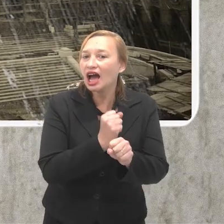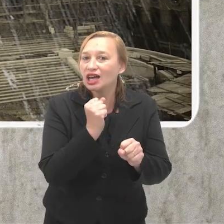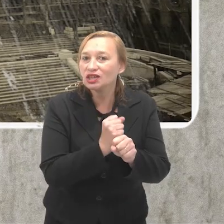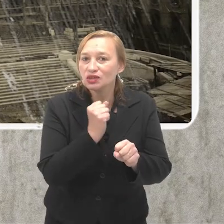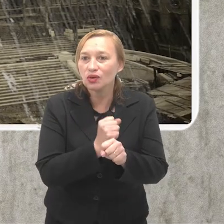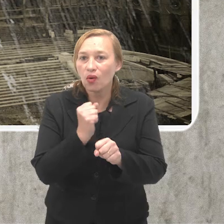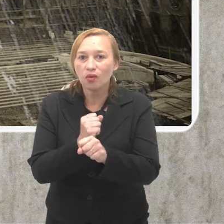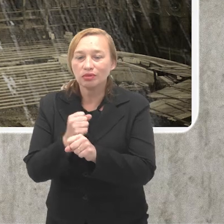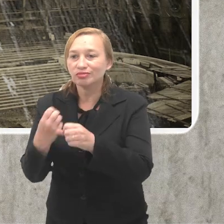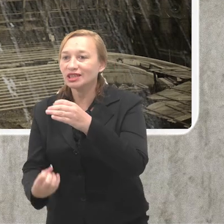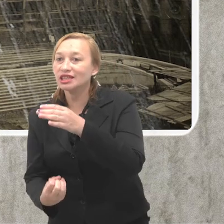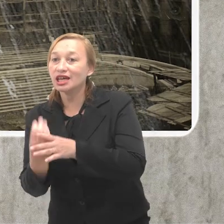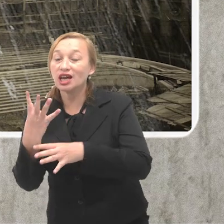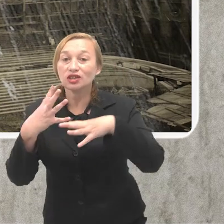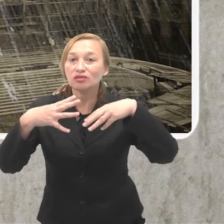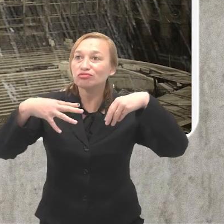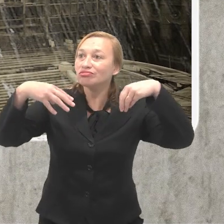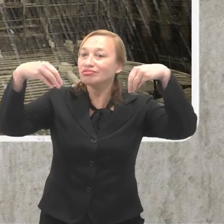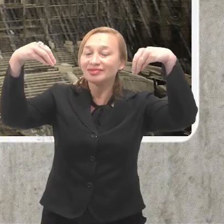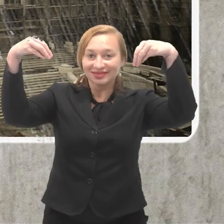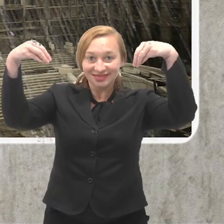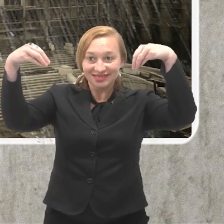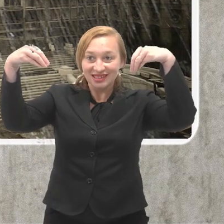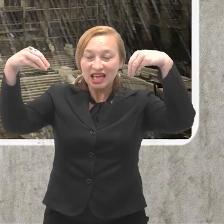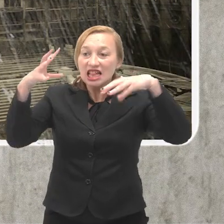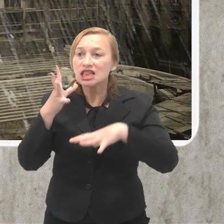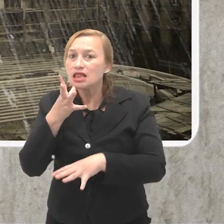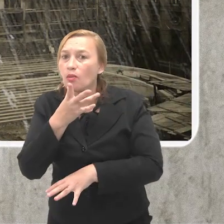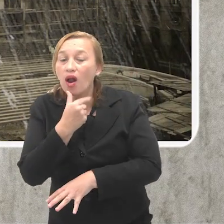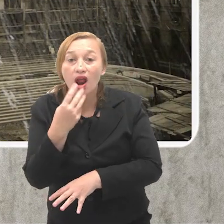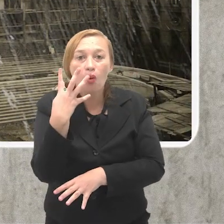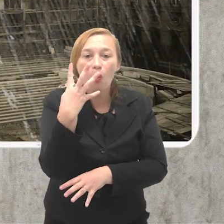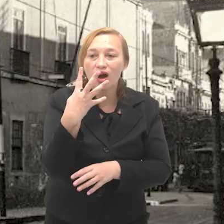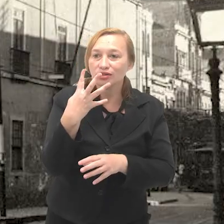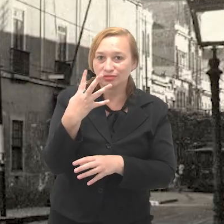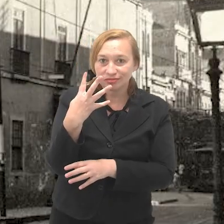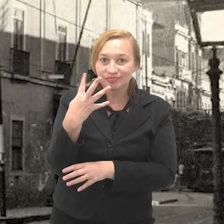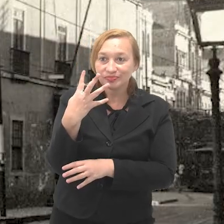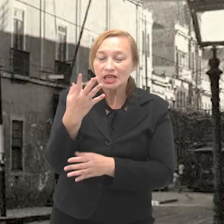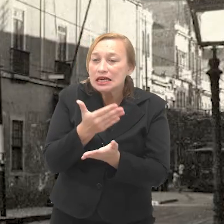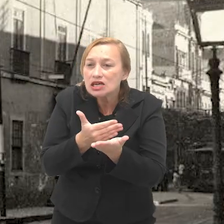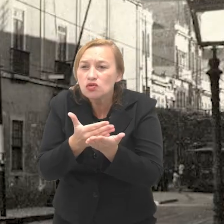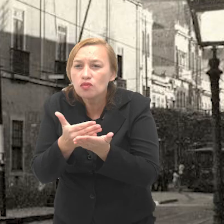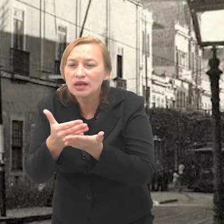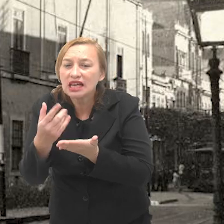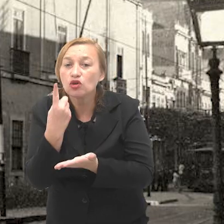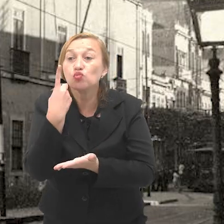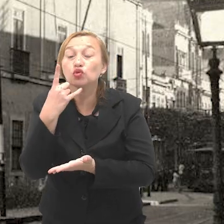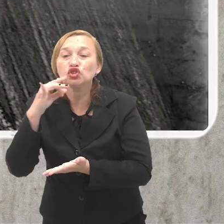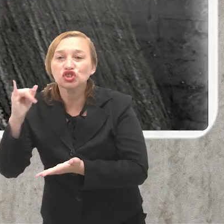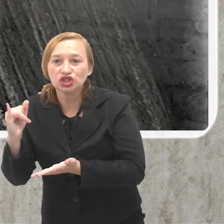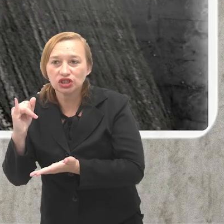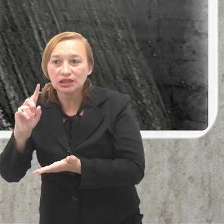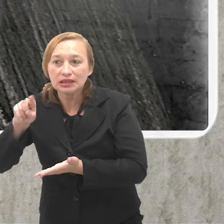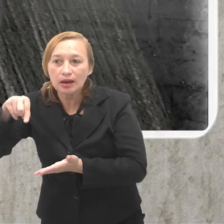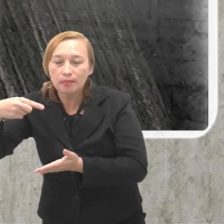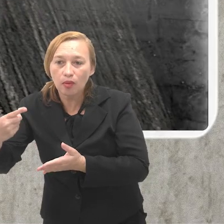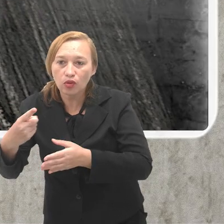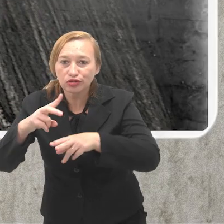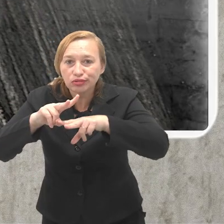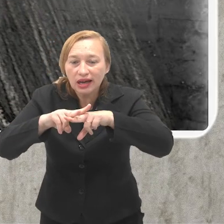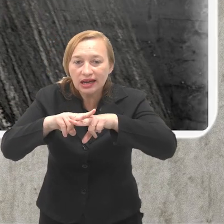As obras para a construção da suntuosa edificação demoraram 4 anos e começaram um dia após